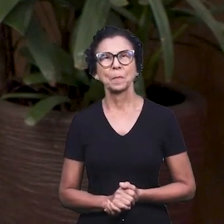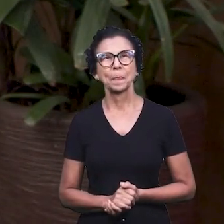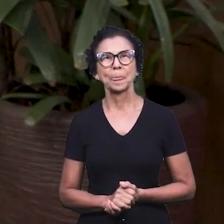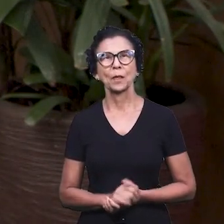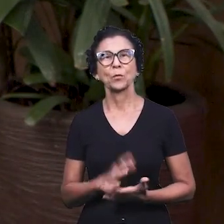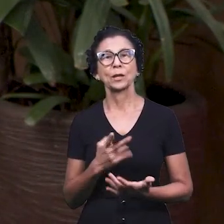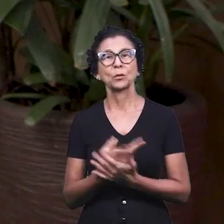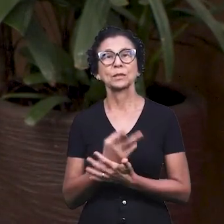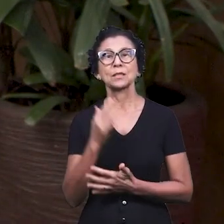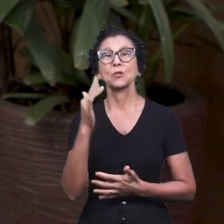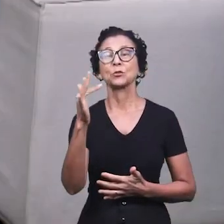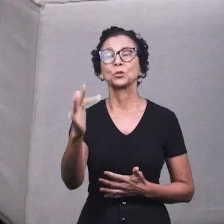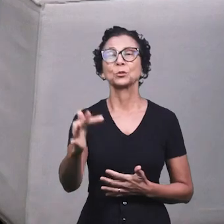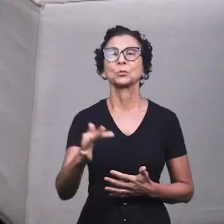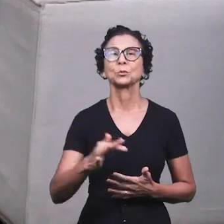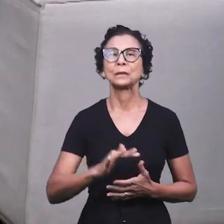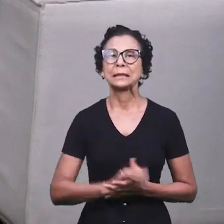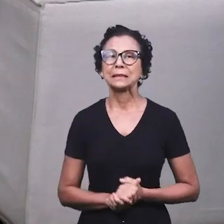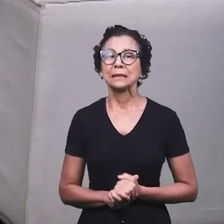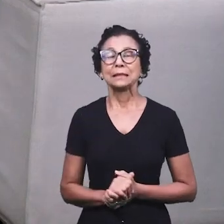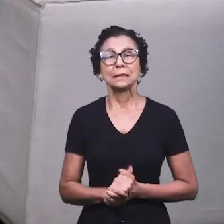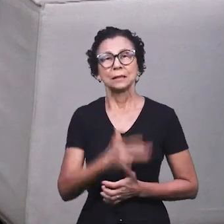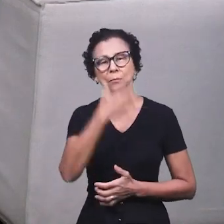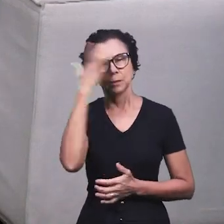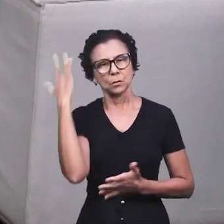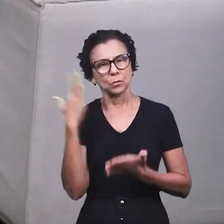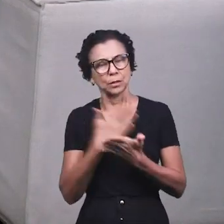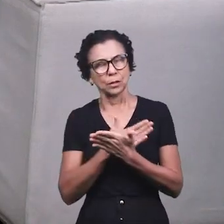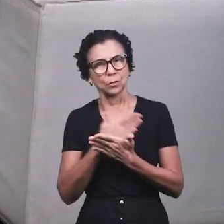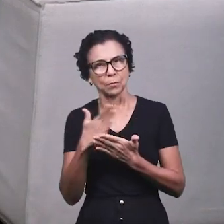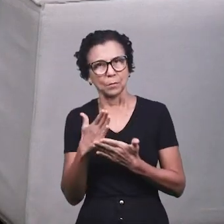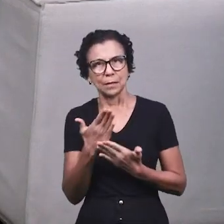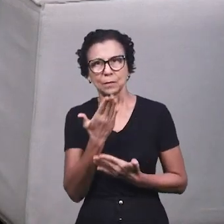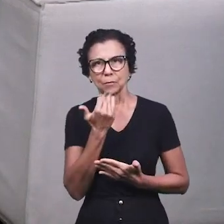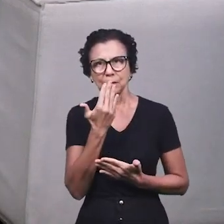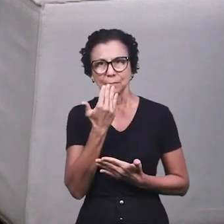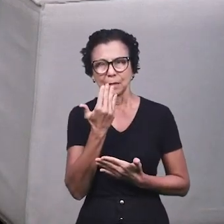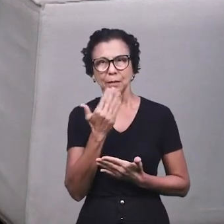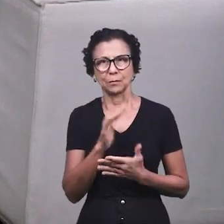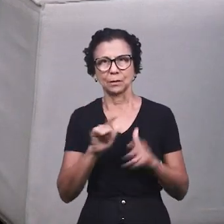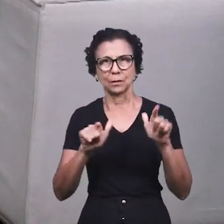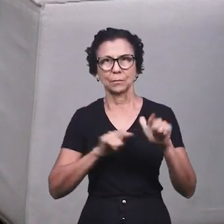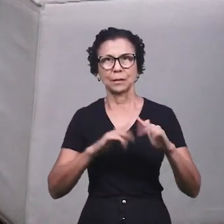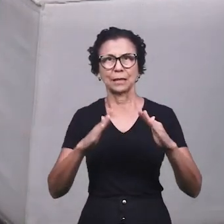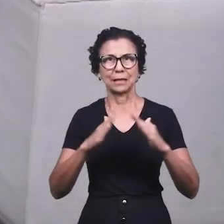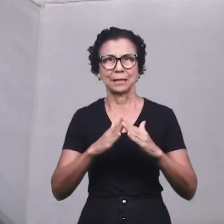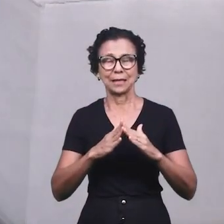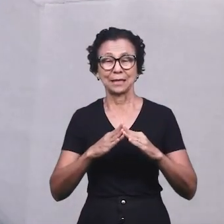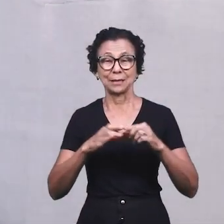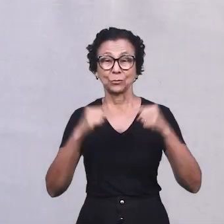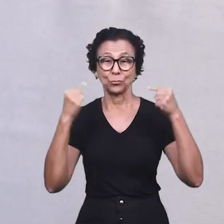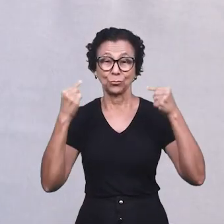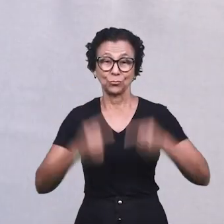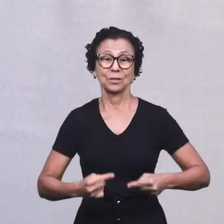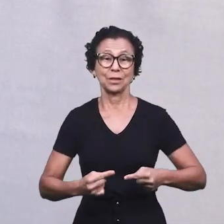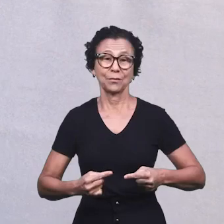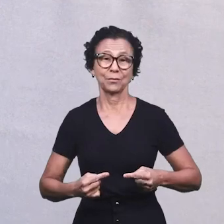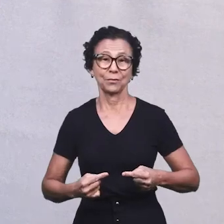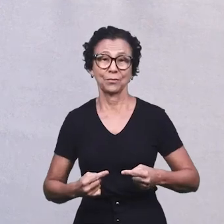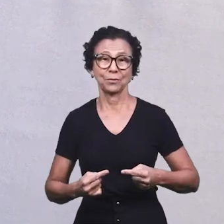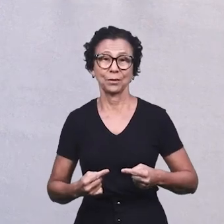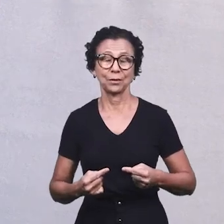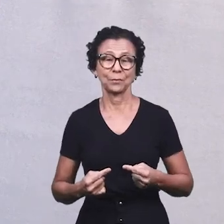que começou em casa. Então, eu acho que o desafio para quem começa com alimento dentro de casa é maior que